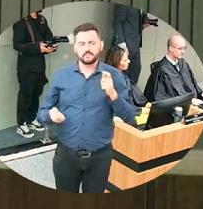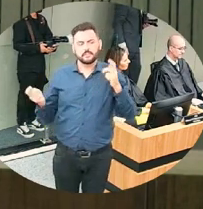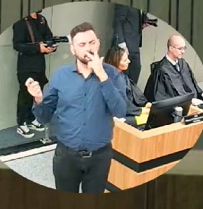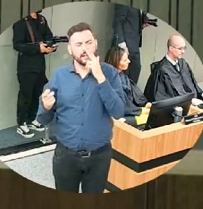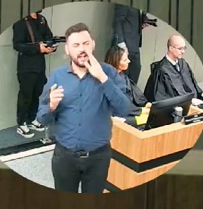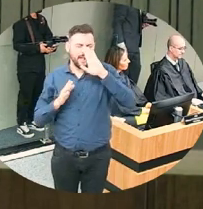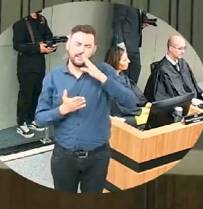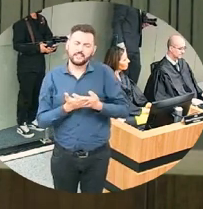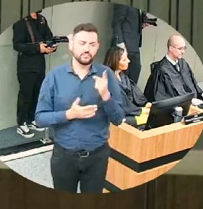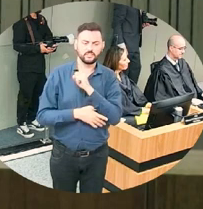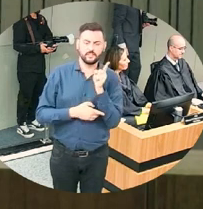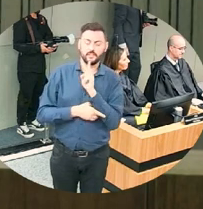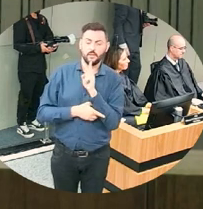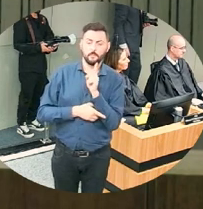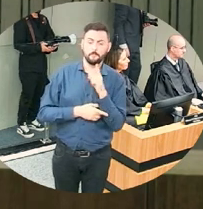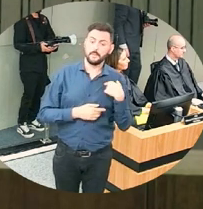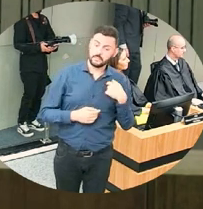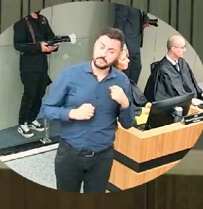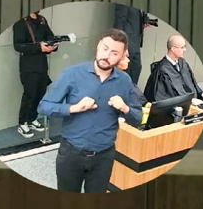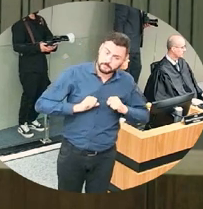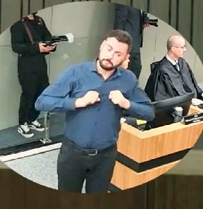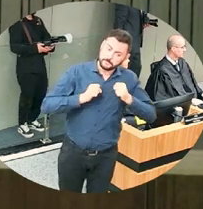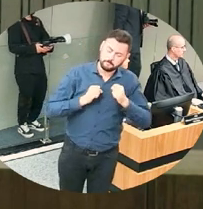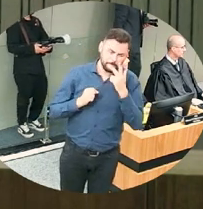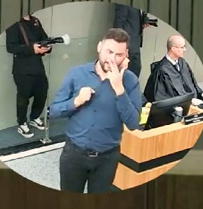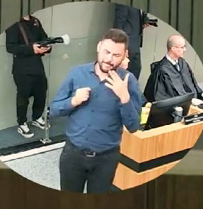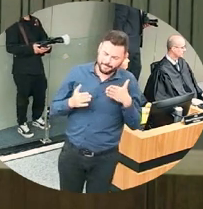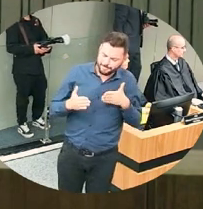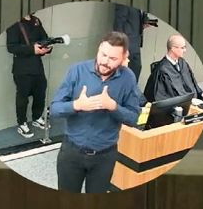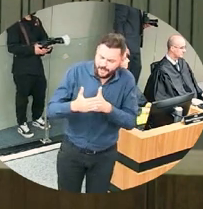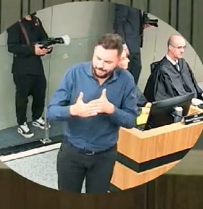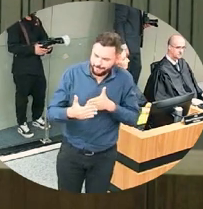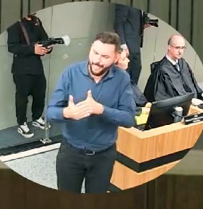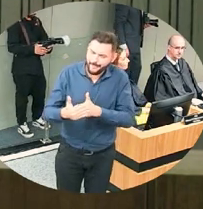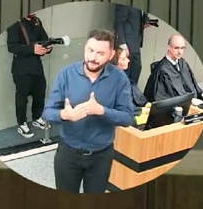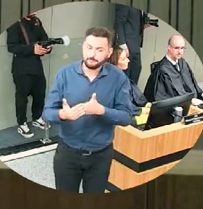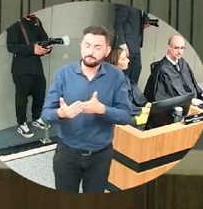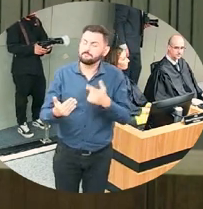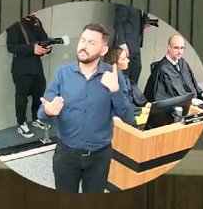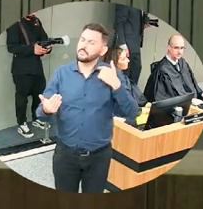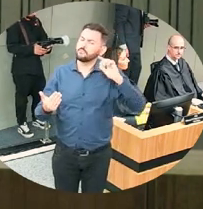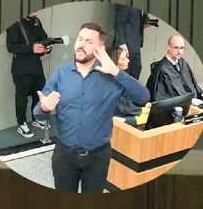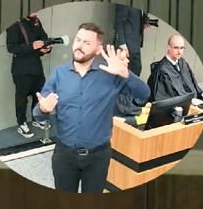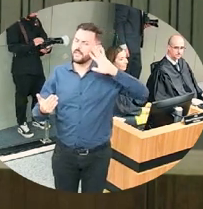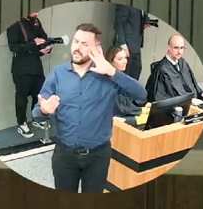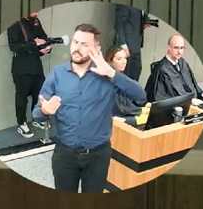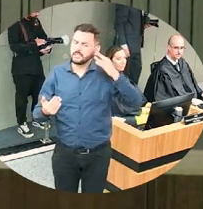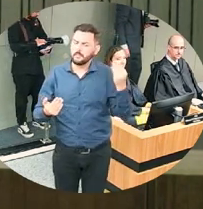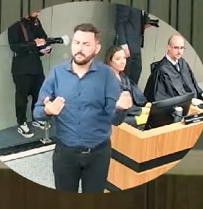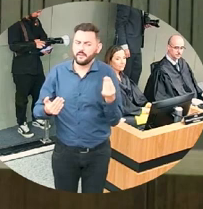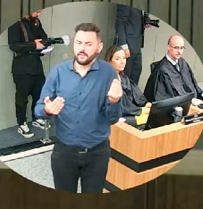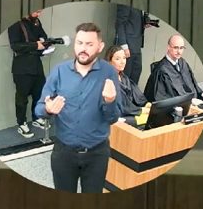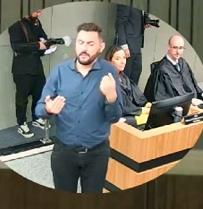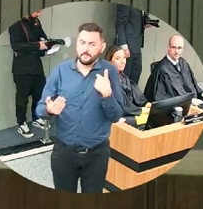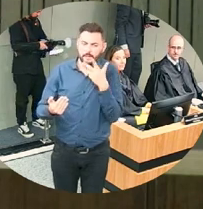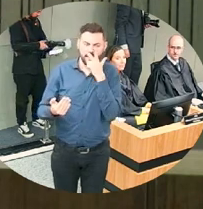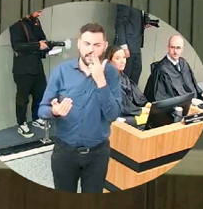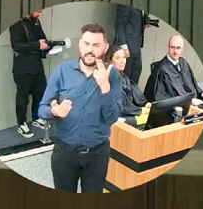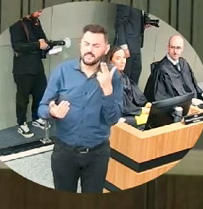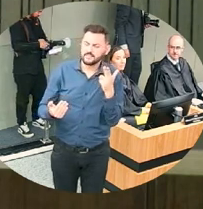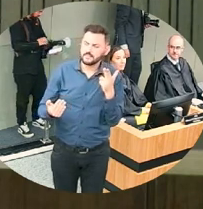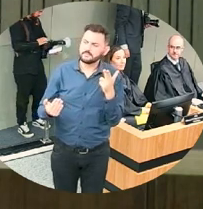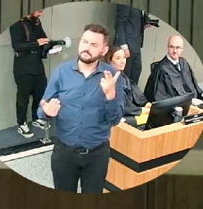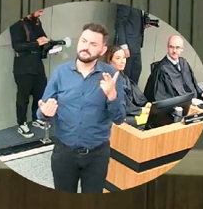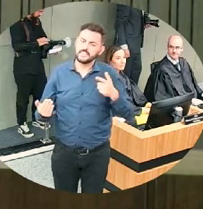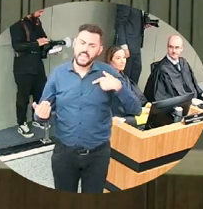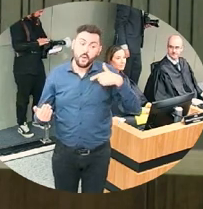caminho nos apequena nos limita e por faço essa reflexão que pode parecer Por demais